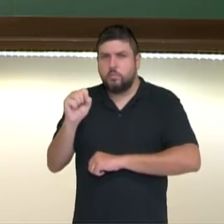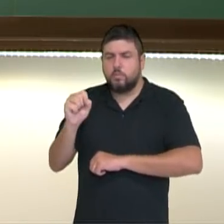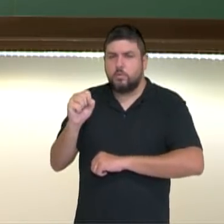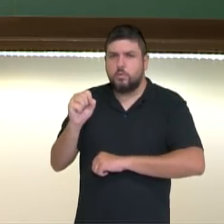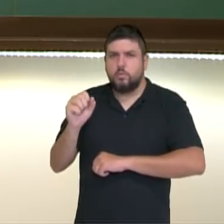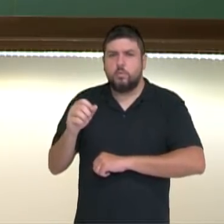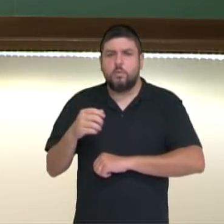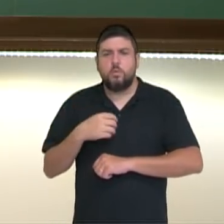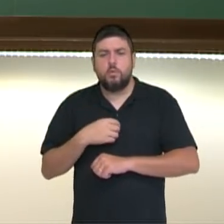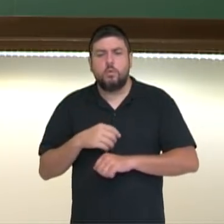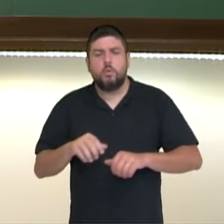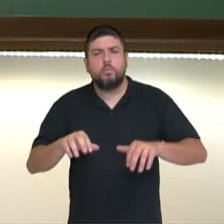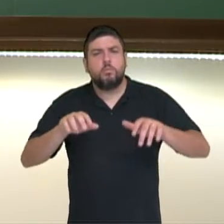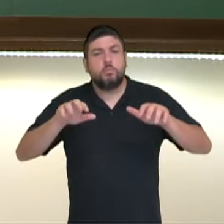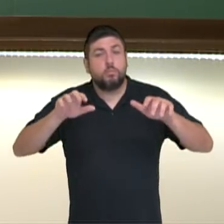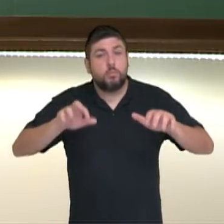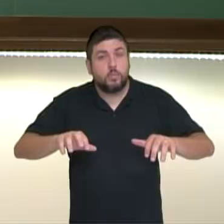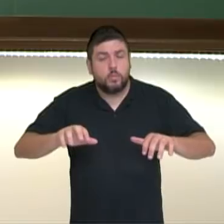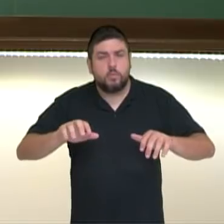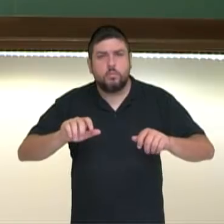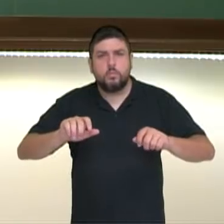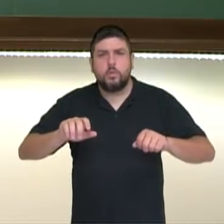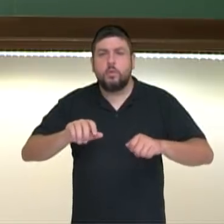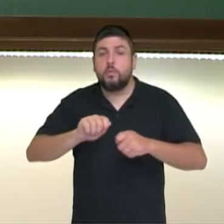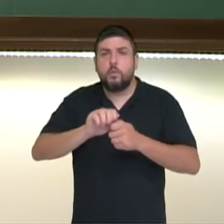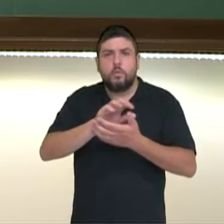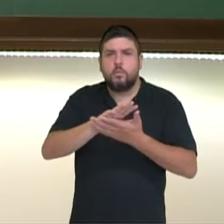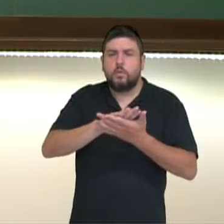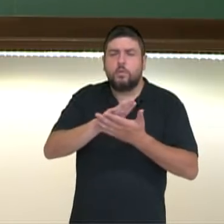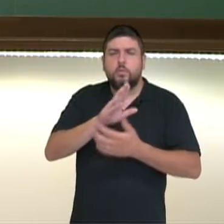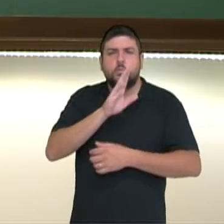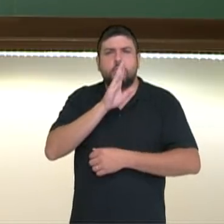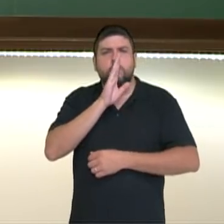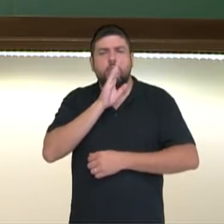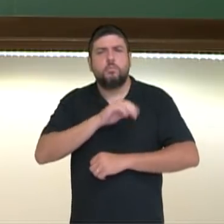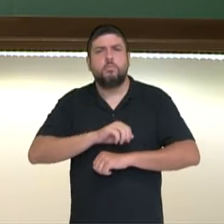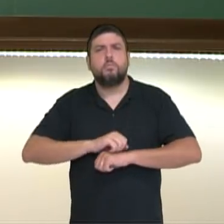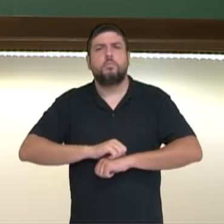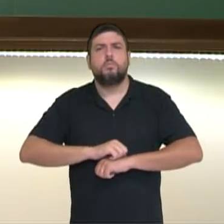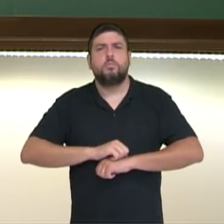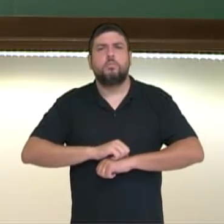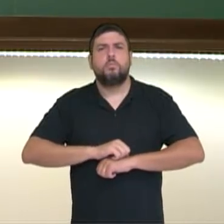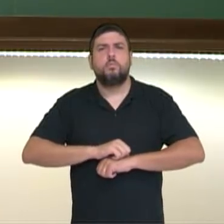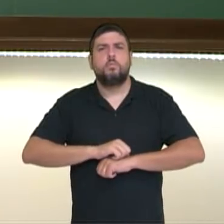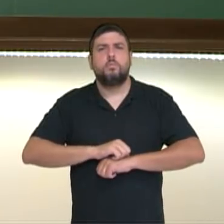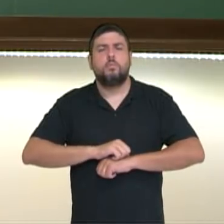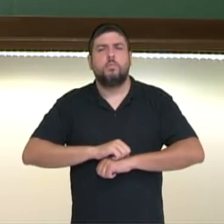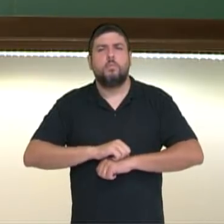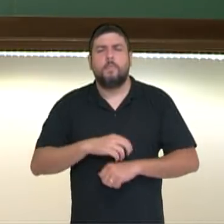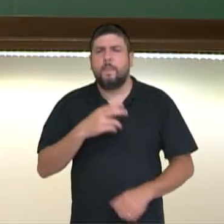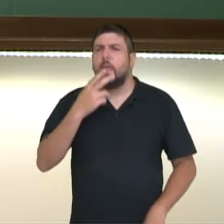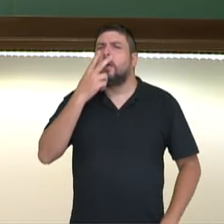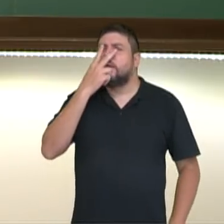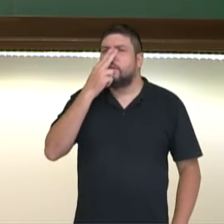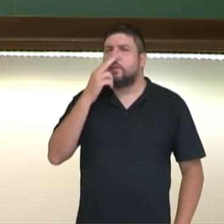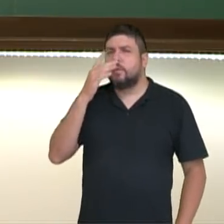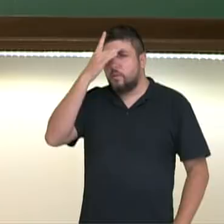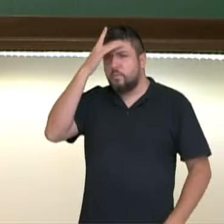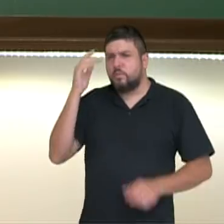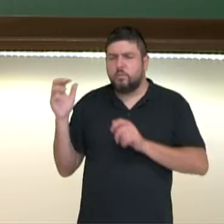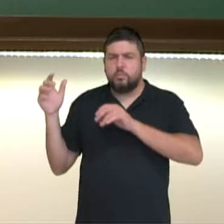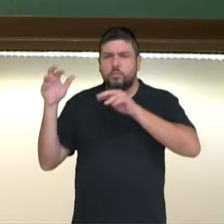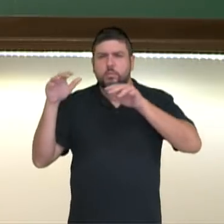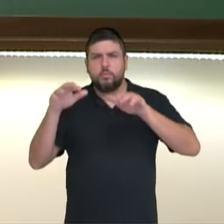preparado ali para tocar e não toca. Então, o que você acha que deve ter acontecido neste